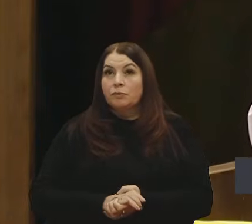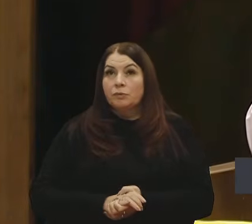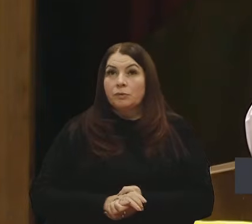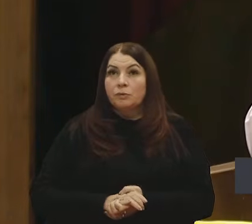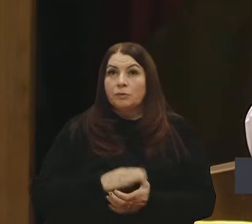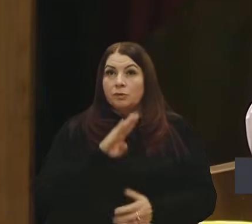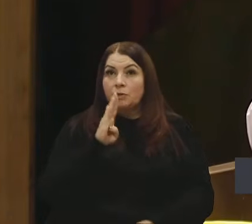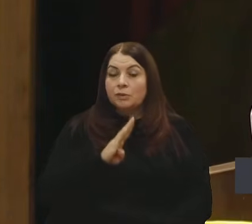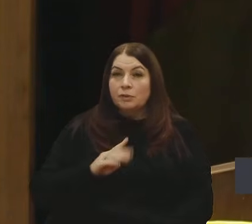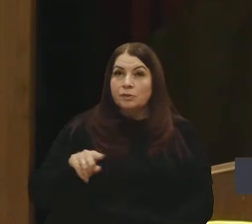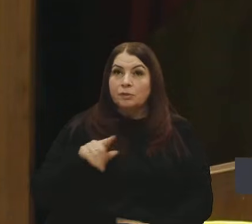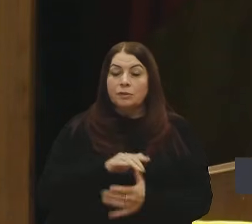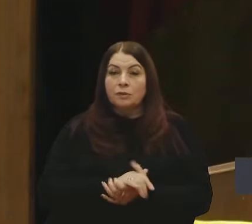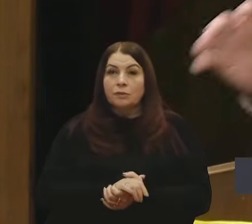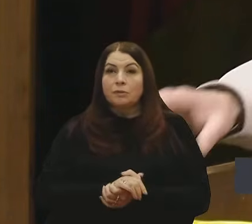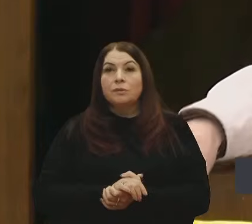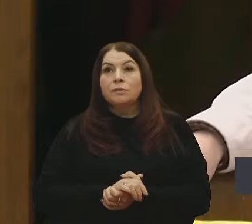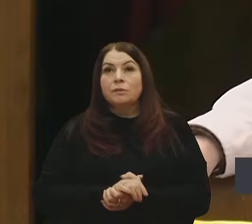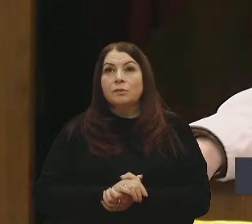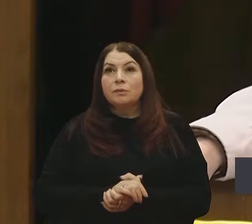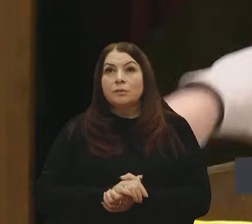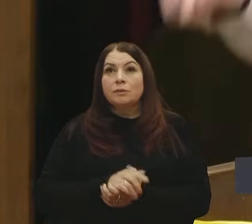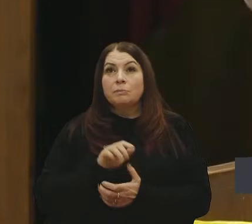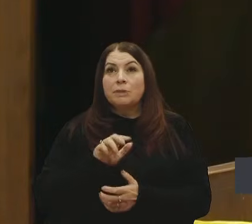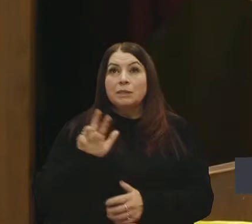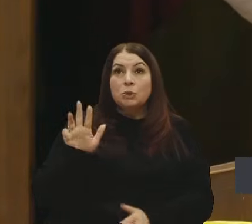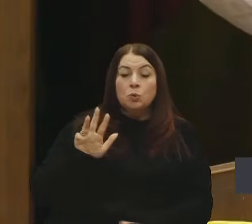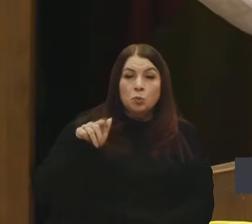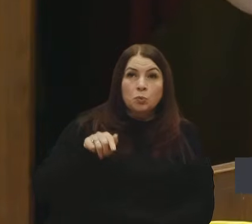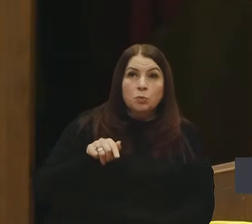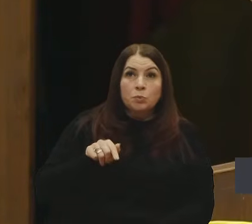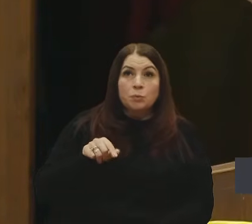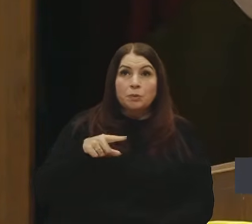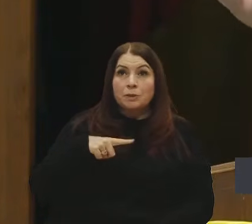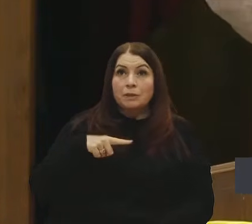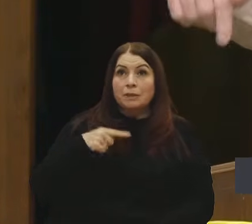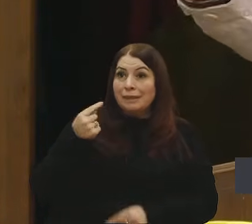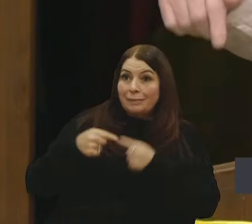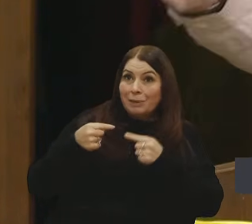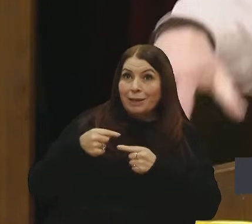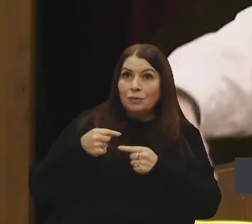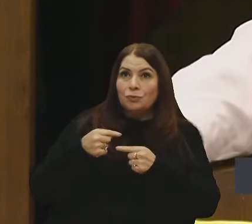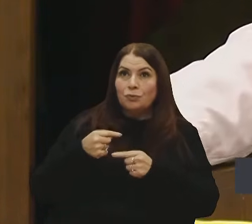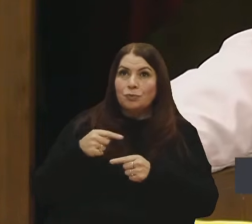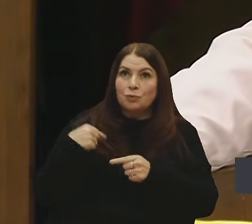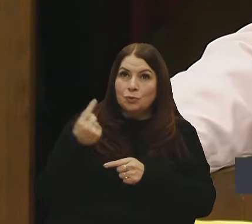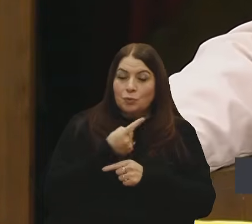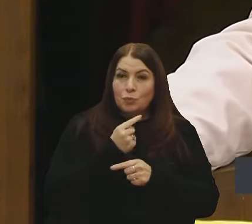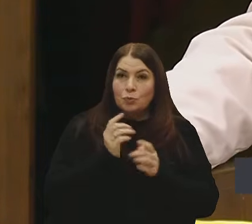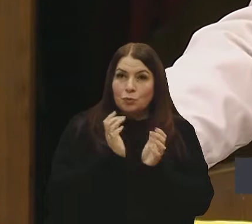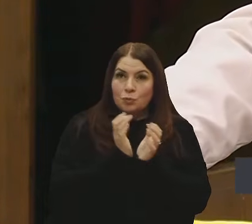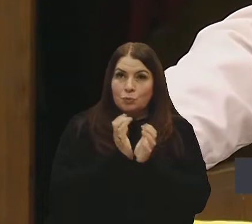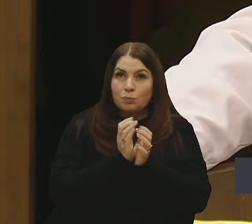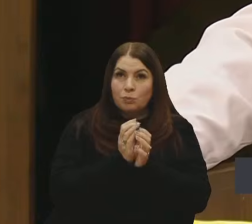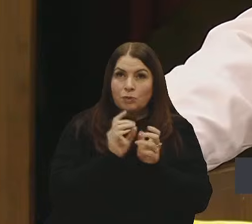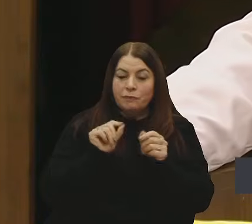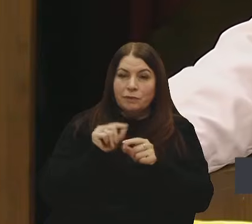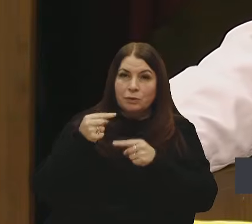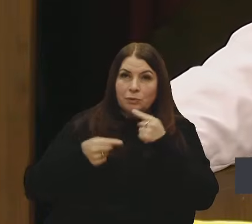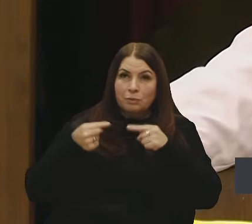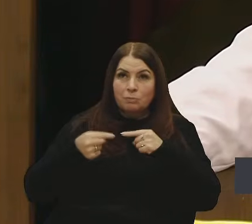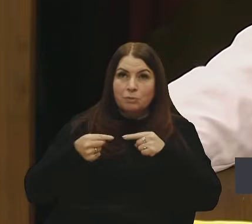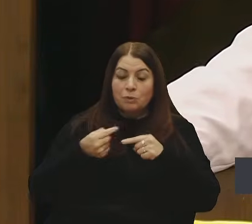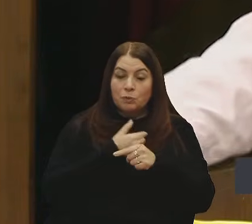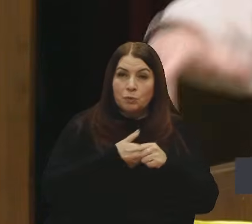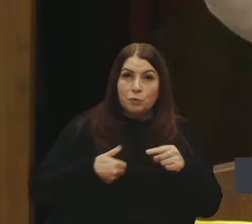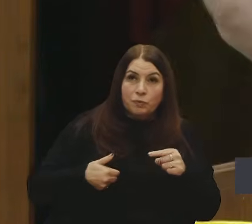também. Então, mas caso o governo Lula, a gente tem que fazer o debate, as nossas confederações nacionais têm que fazer o debate com esse